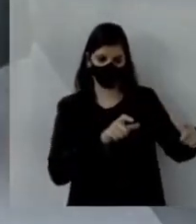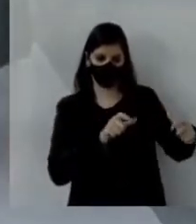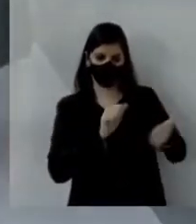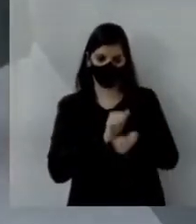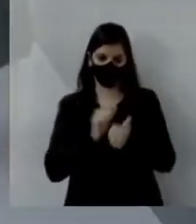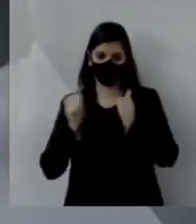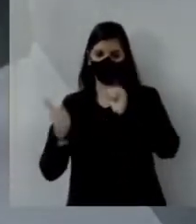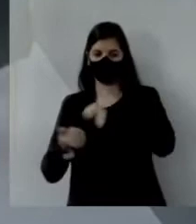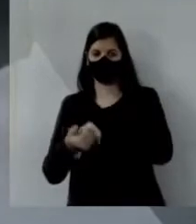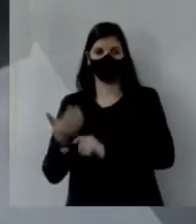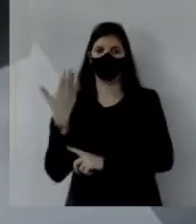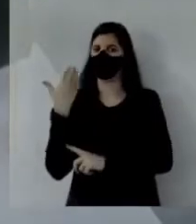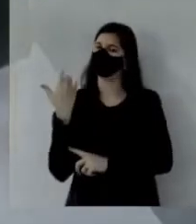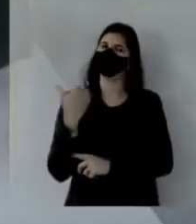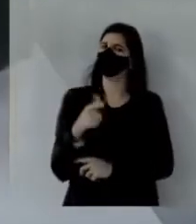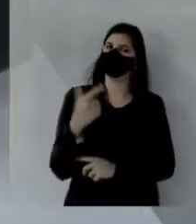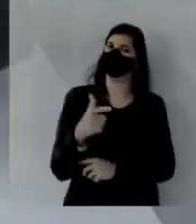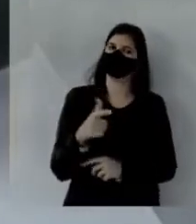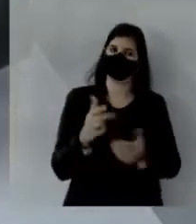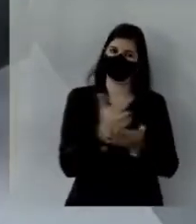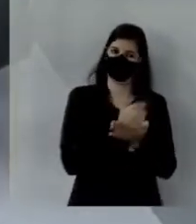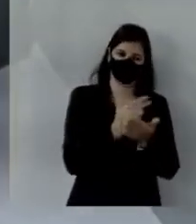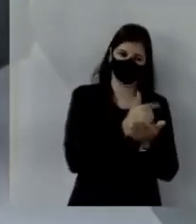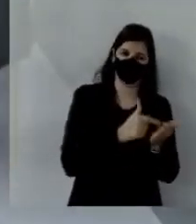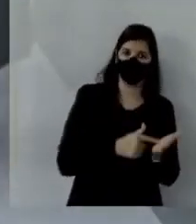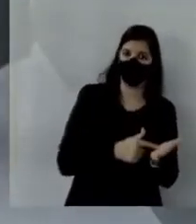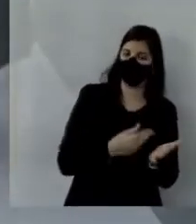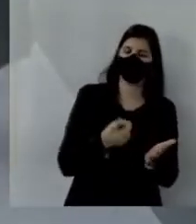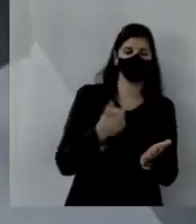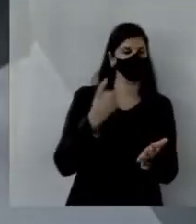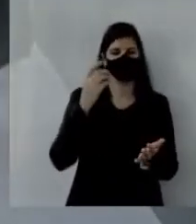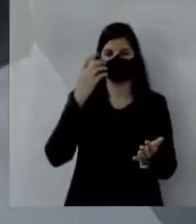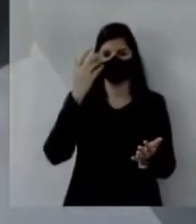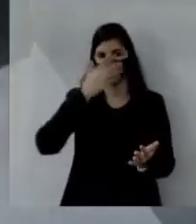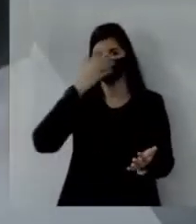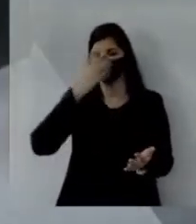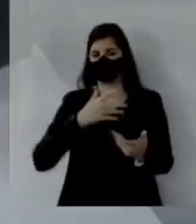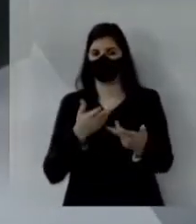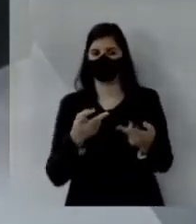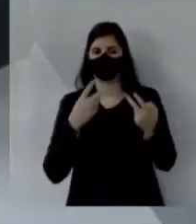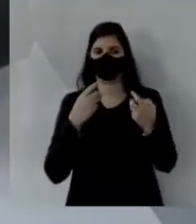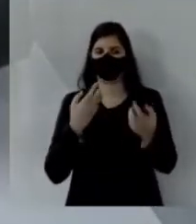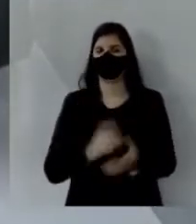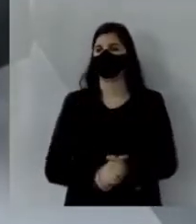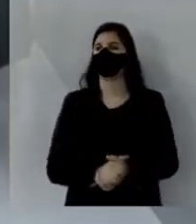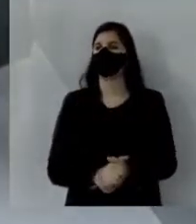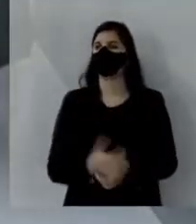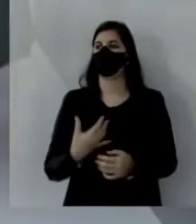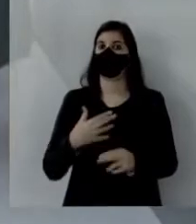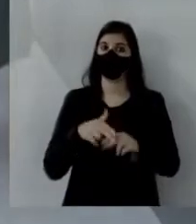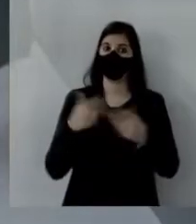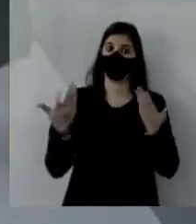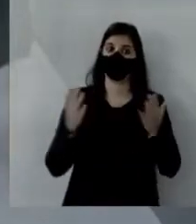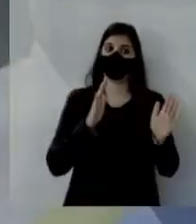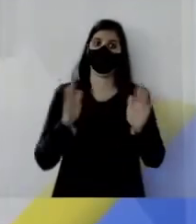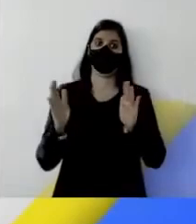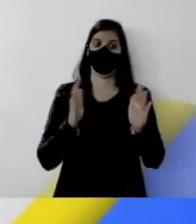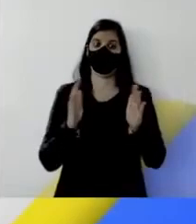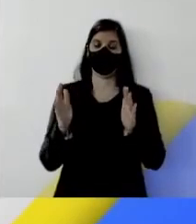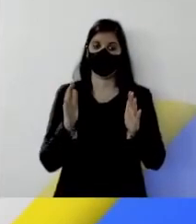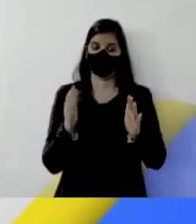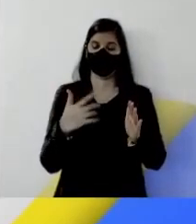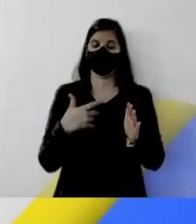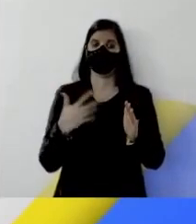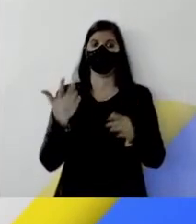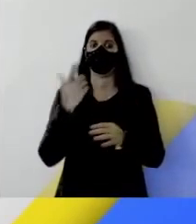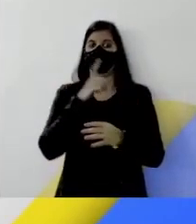gente não tinha antes, nem na planta baixa e nem nas elevações. Então, é nesse momento que a gente